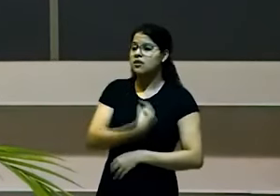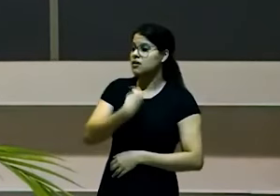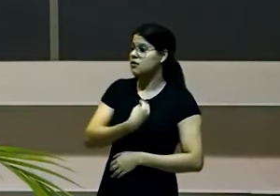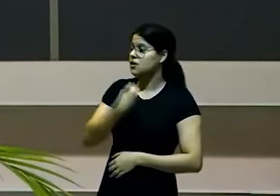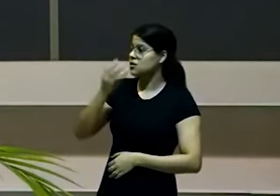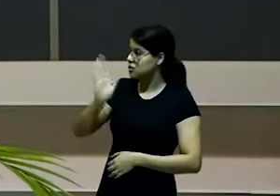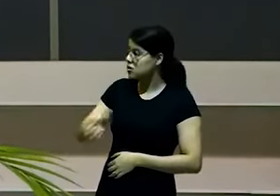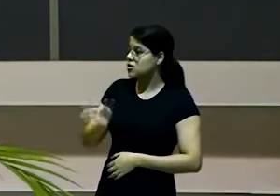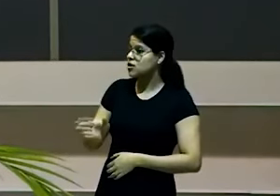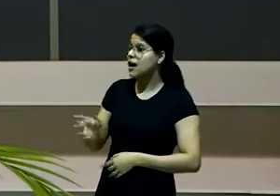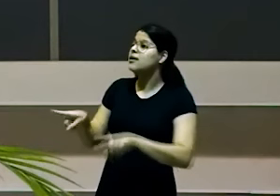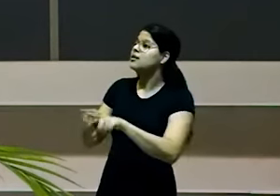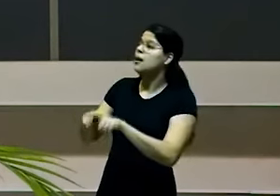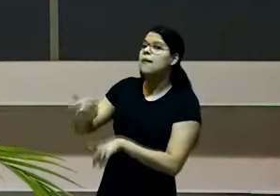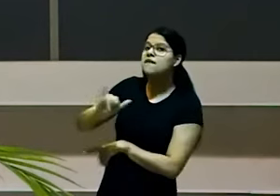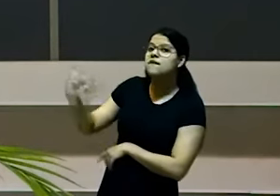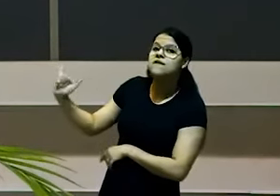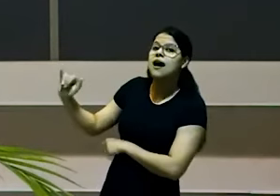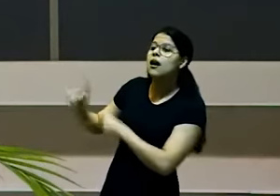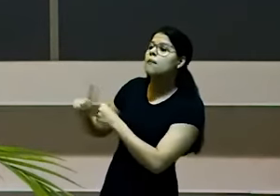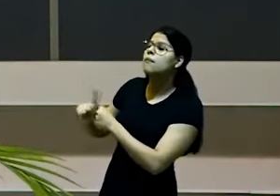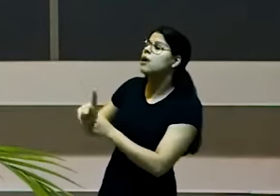Pedro que ele já